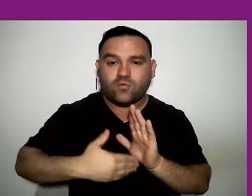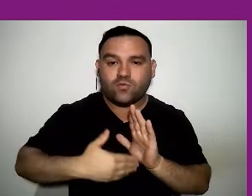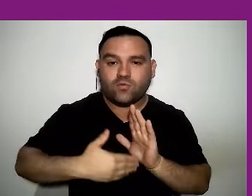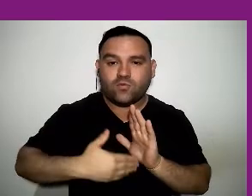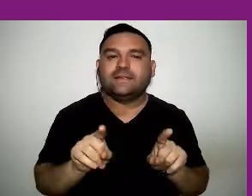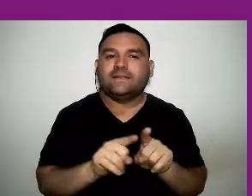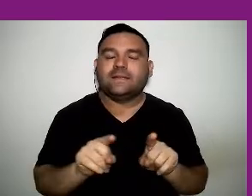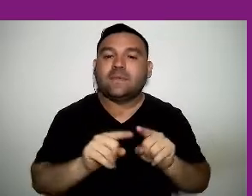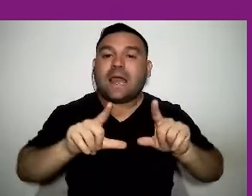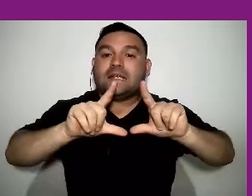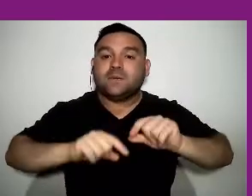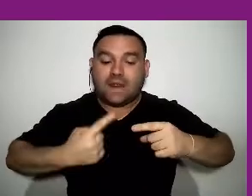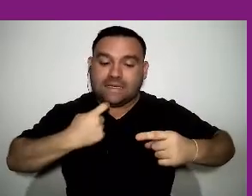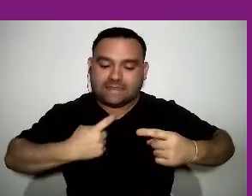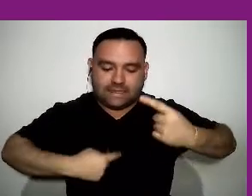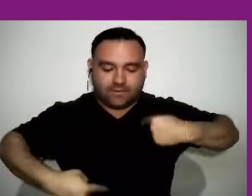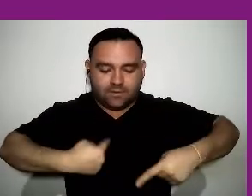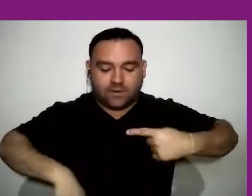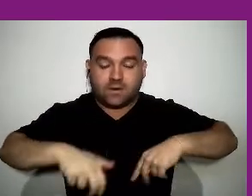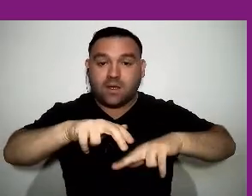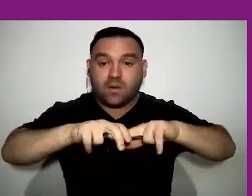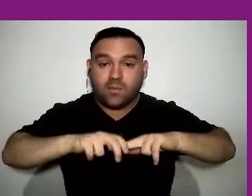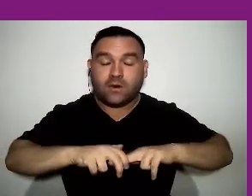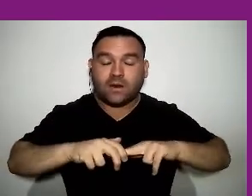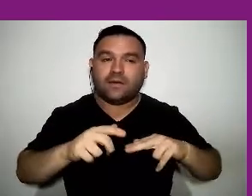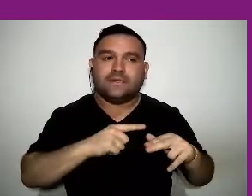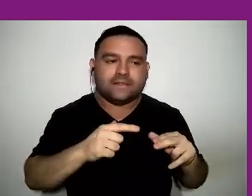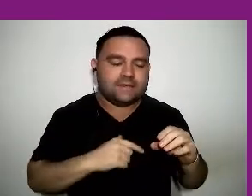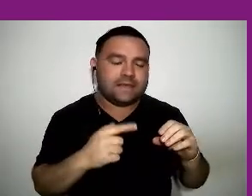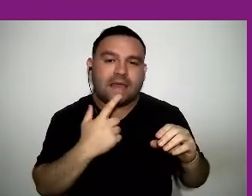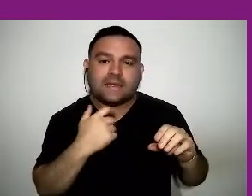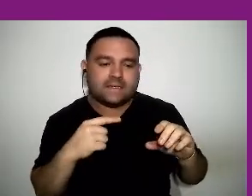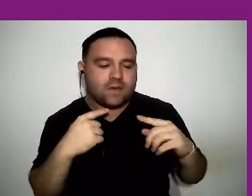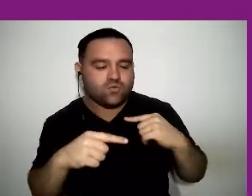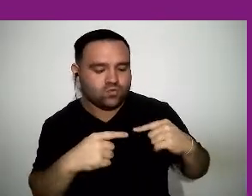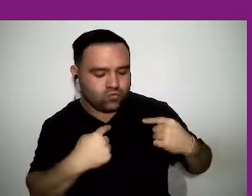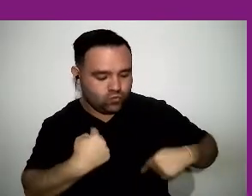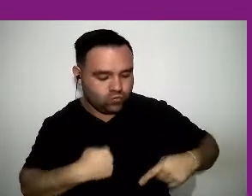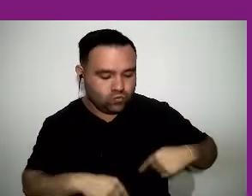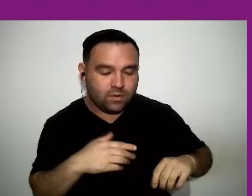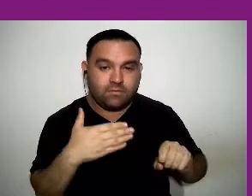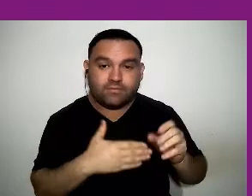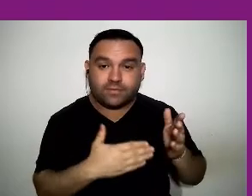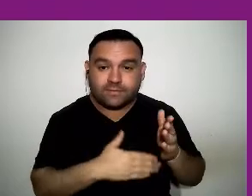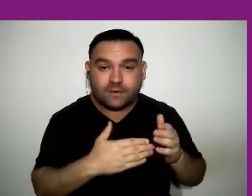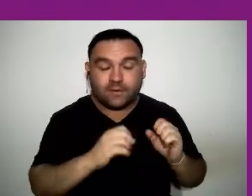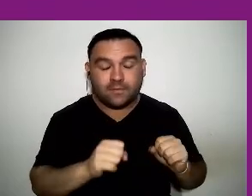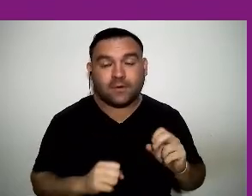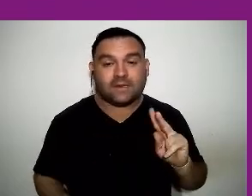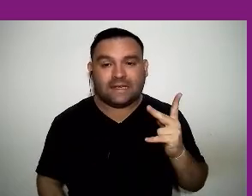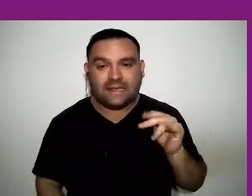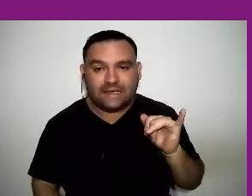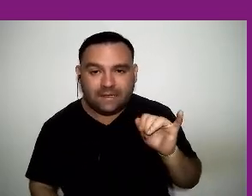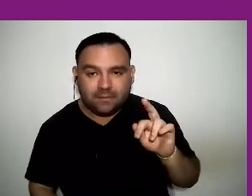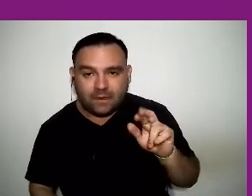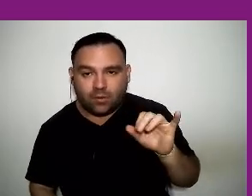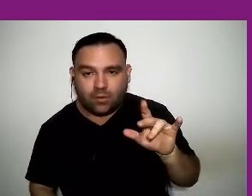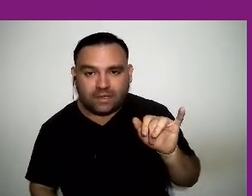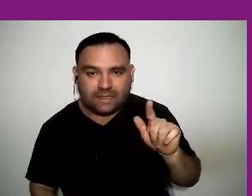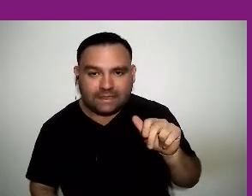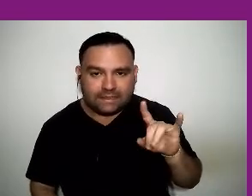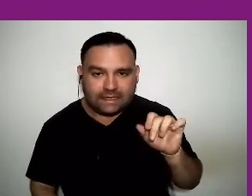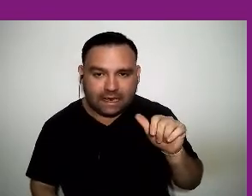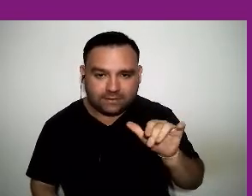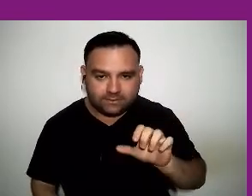diminuir fluxo sanguíneo por causa da vasoconstrição hipóxia gera um quadro de hipercoagulabilidade. Não podemos